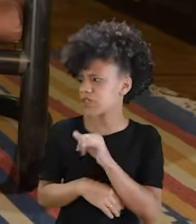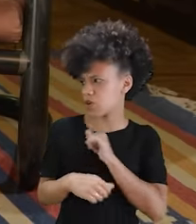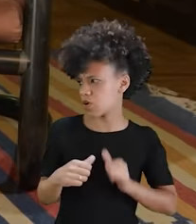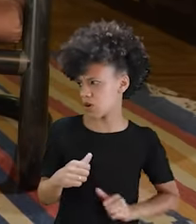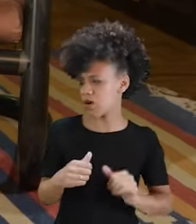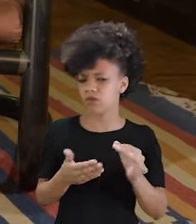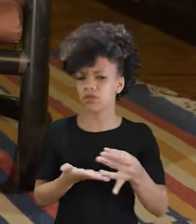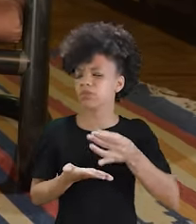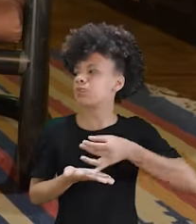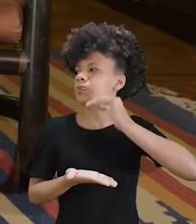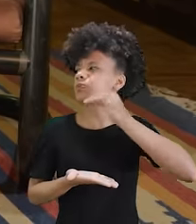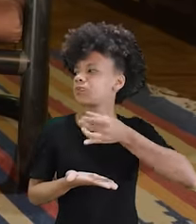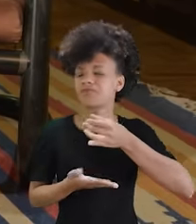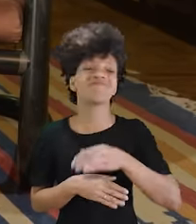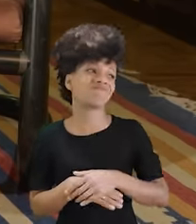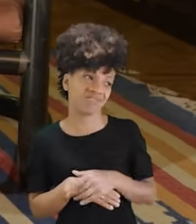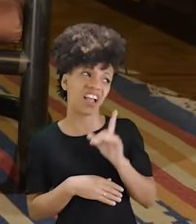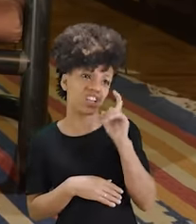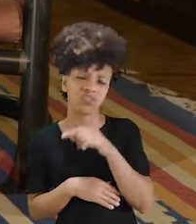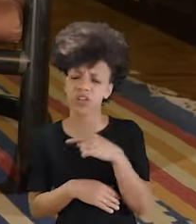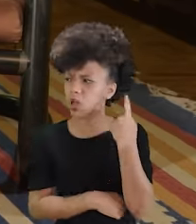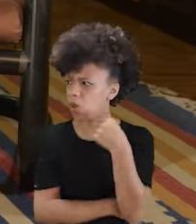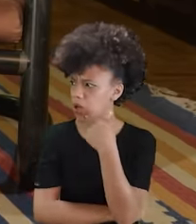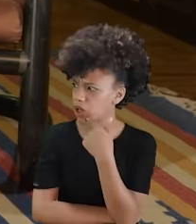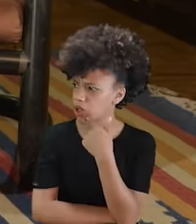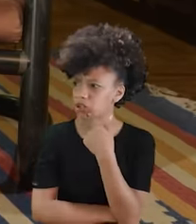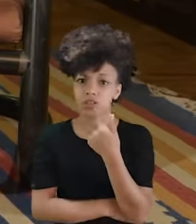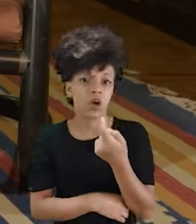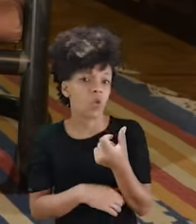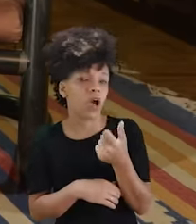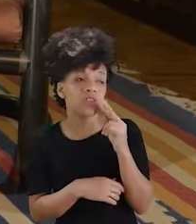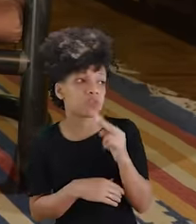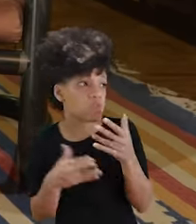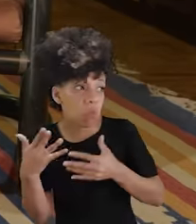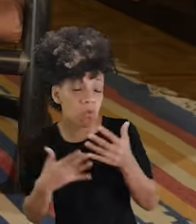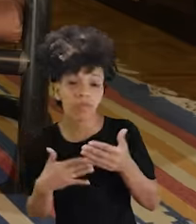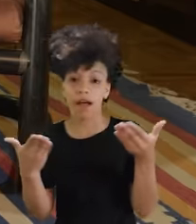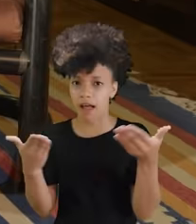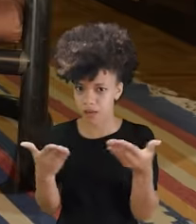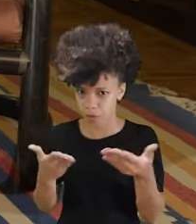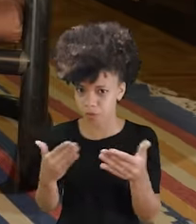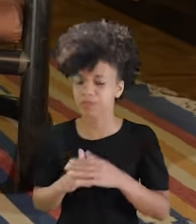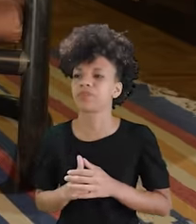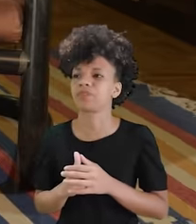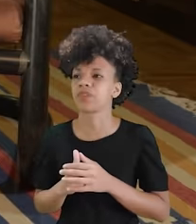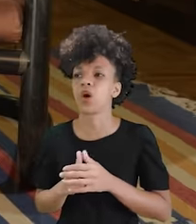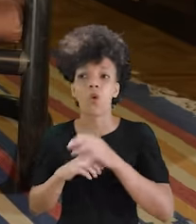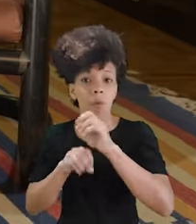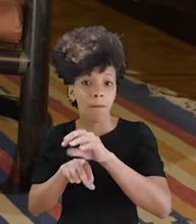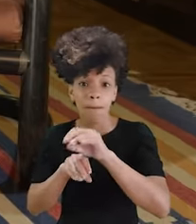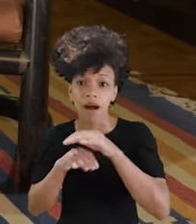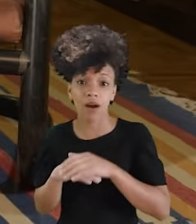difícil de um chinês o mundo Bloody Mary é é E olha que não tem quase nos ver a gente fazendo aqui agora